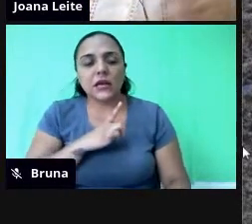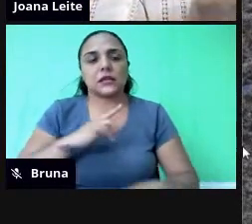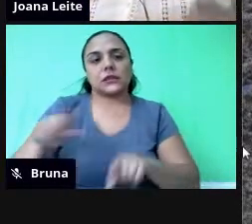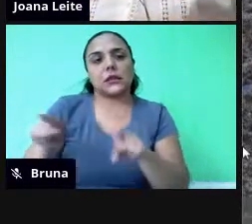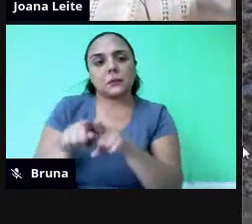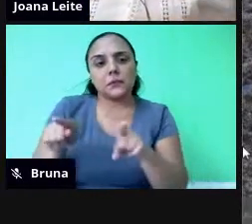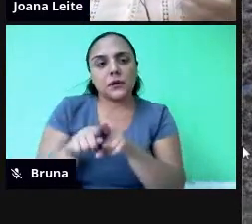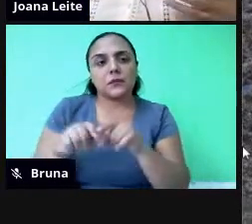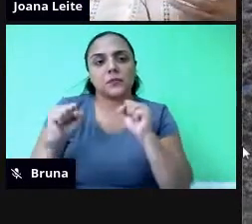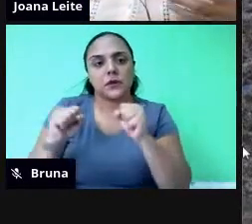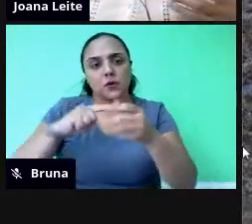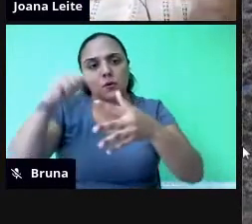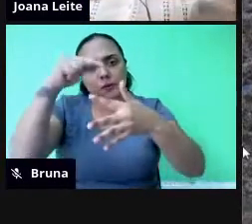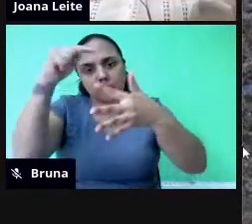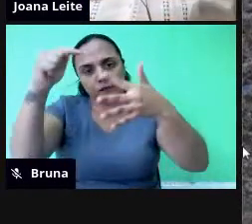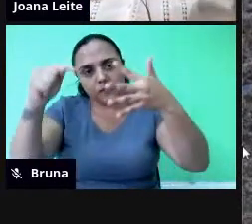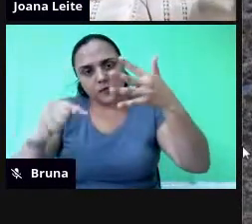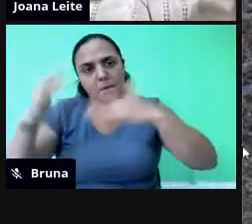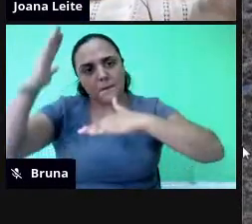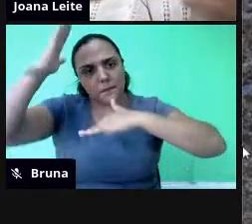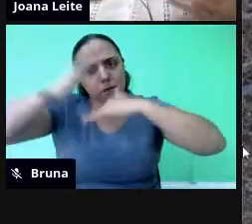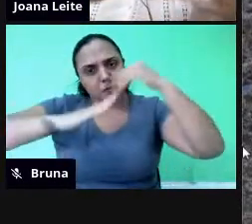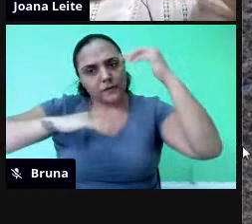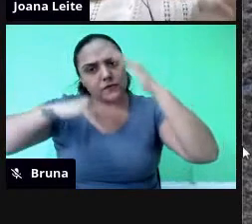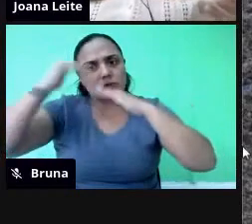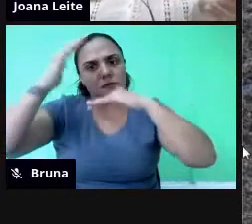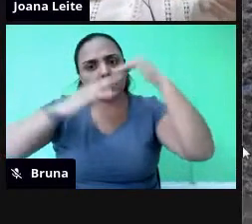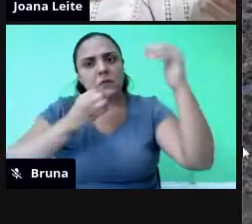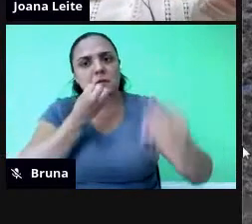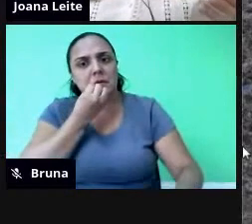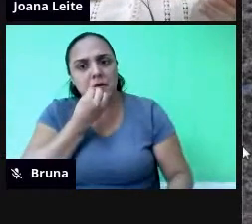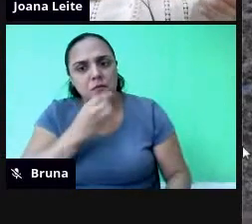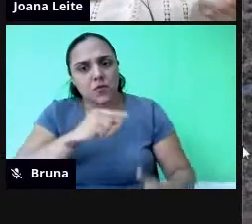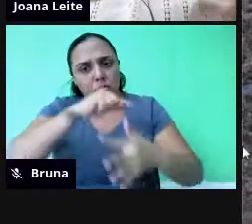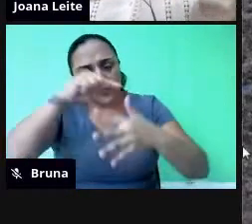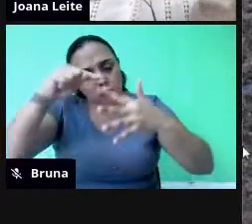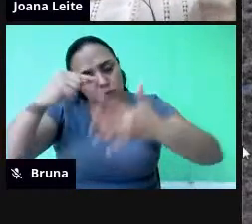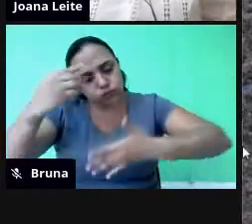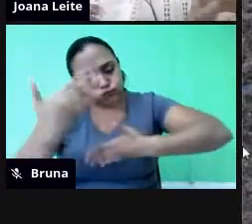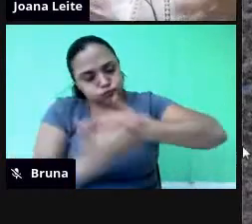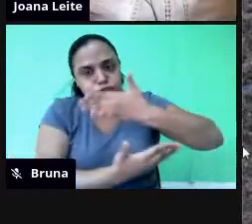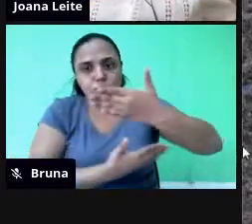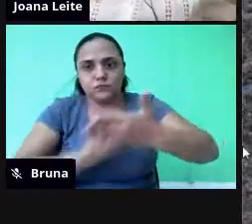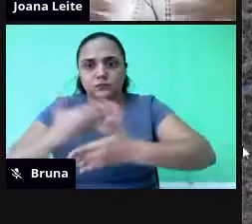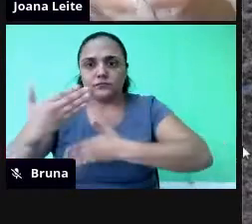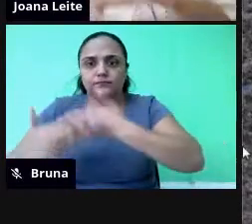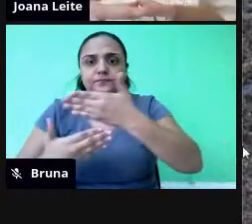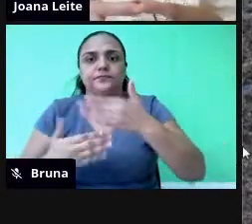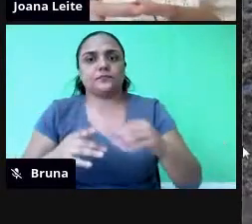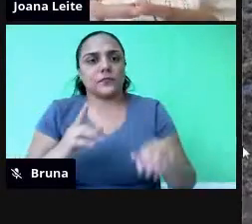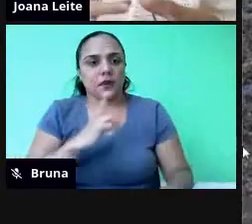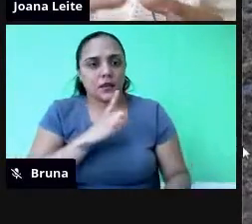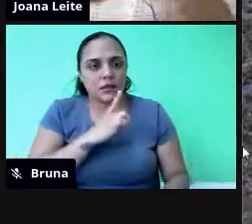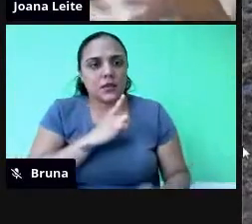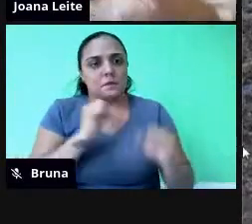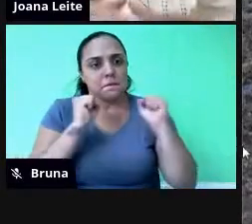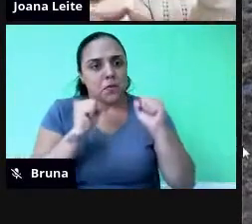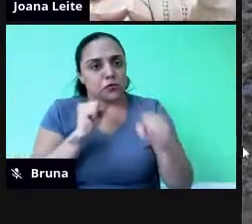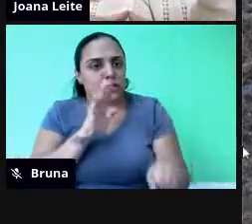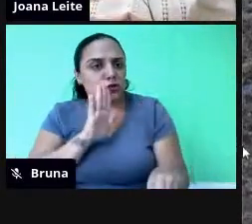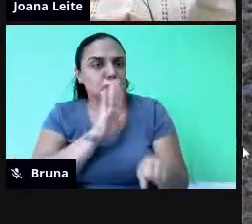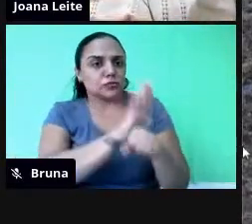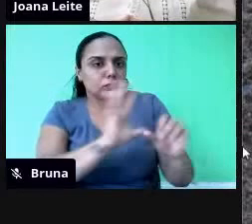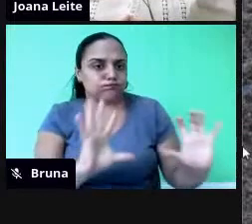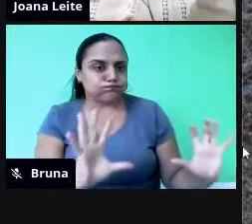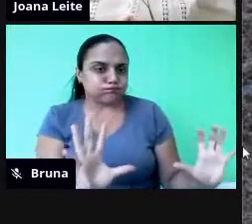sensorial. Então, todos esses profissionais, eles vão atuar de forma, né, diferente para fechar um tratamento o mais